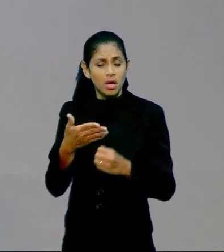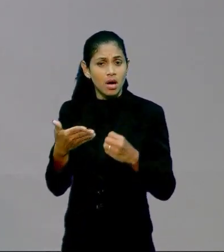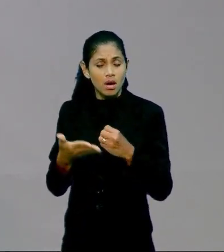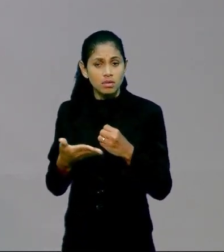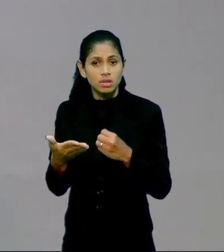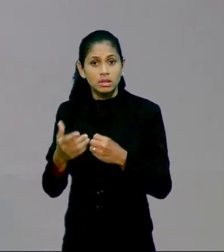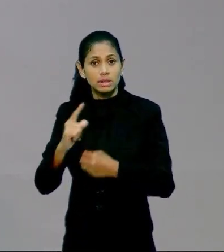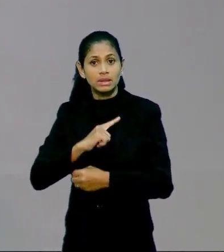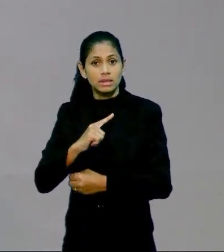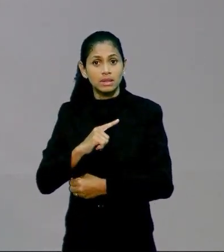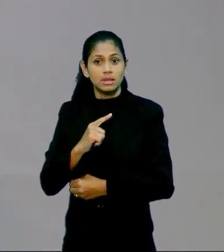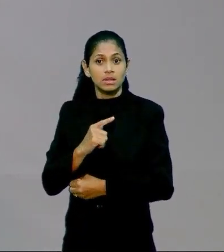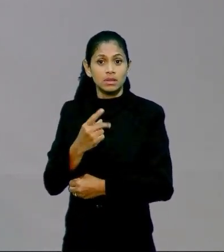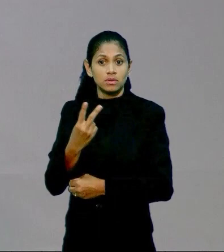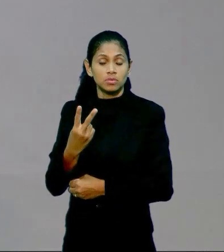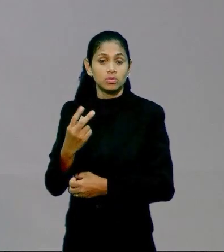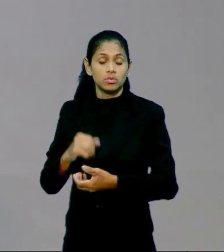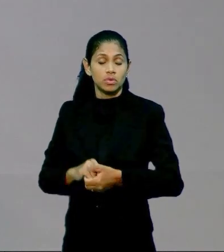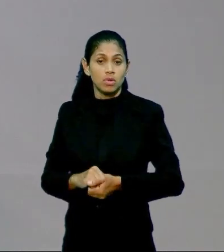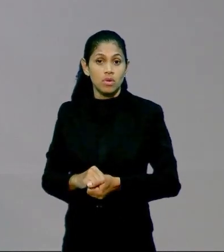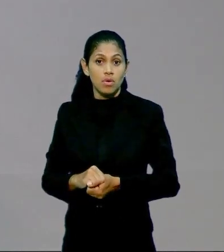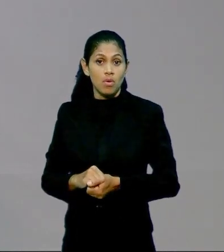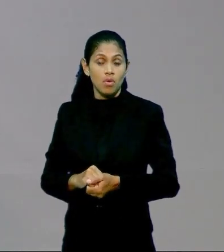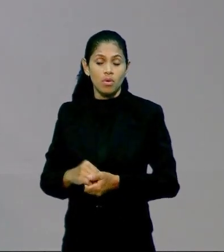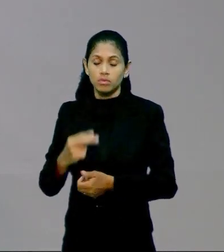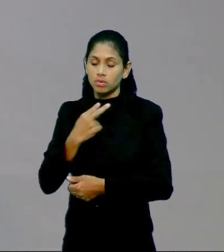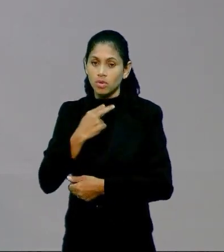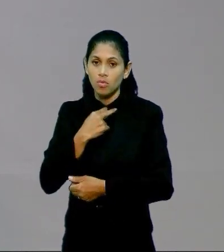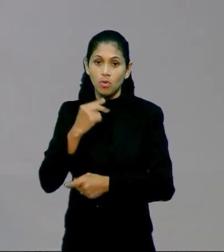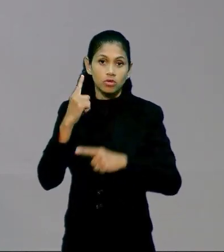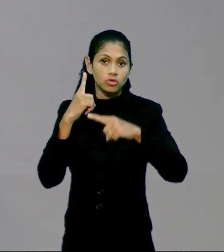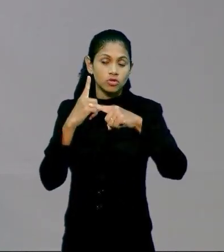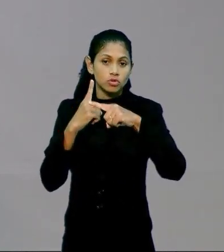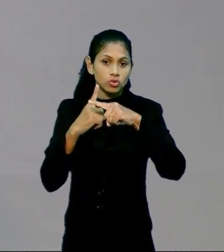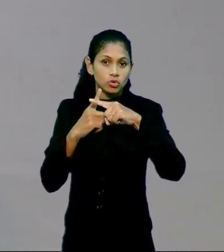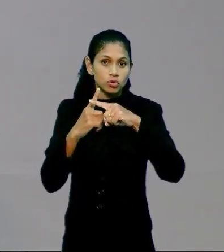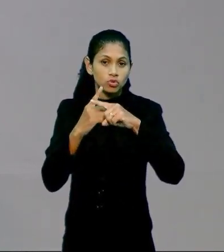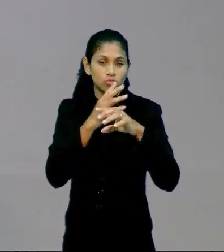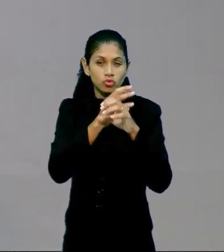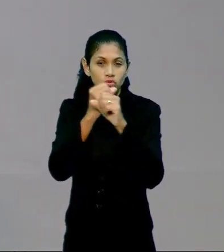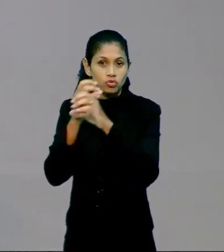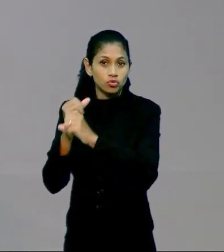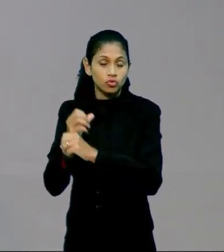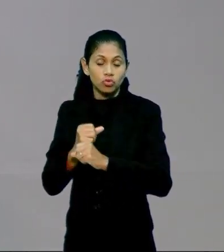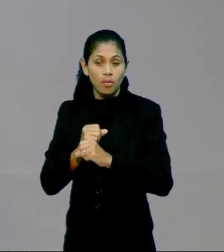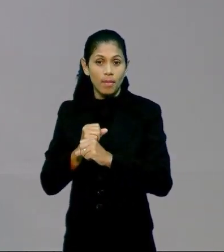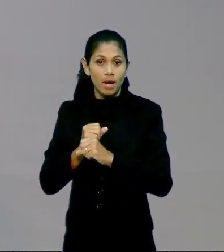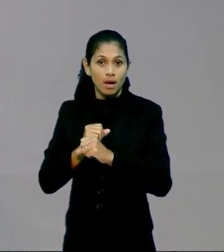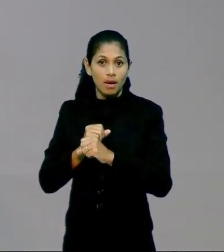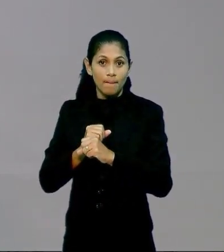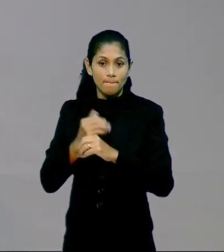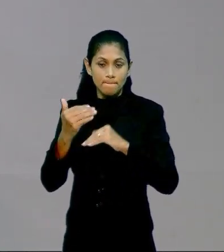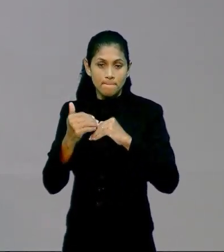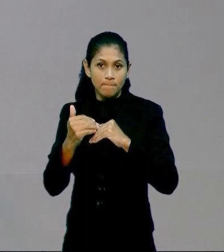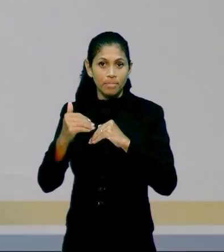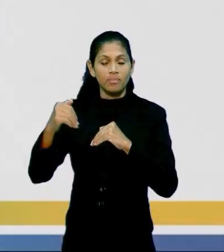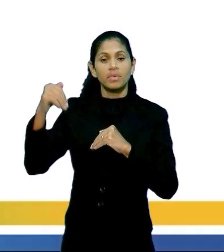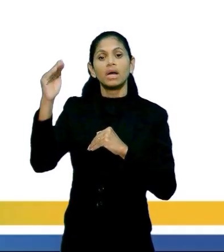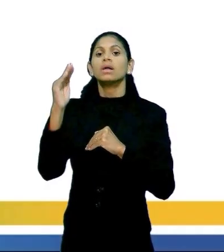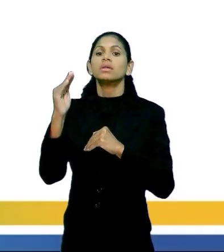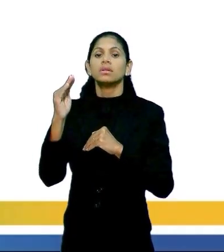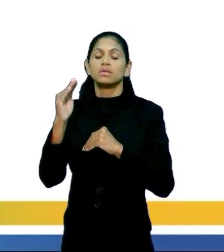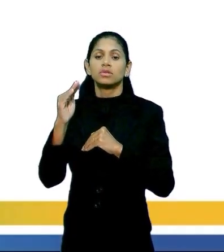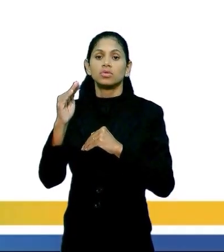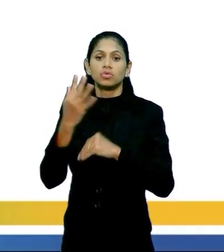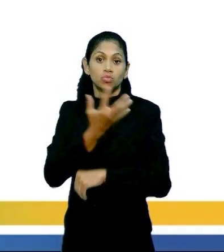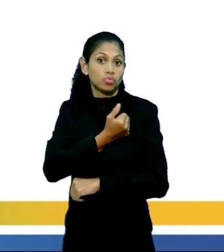É porque eu não posso, a soma dos expoentes, ultrapassar a quantidade do número que está dizendo de elétrons. Então, se eu